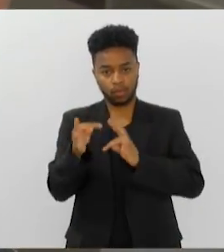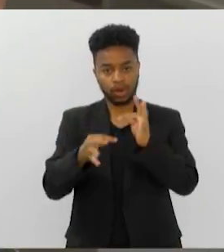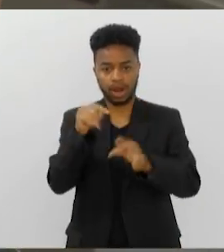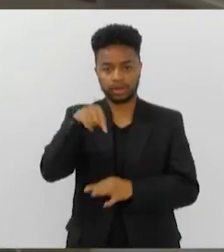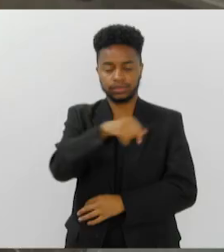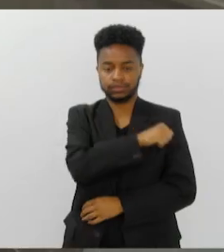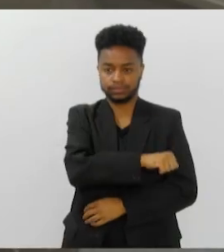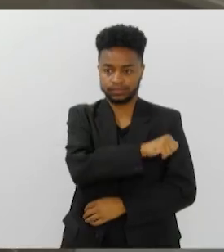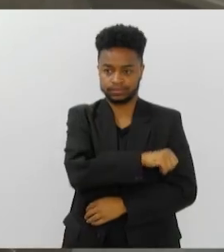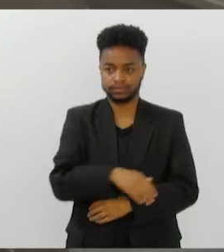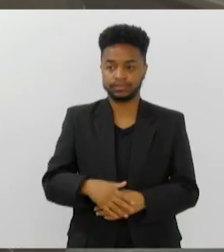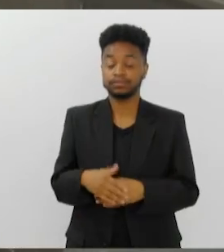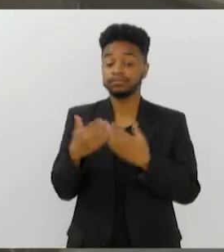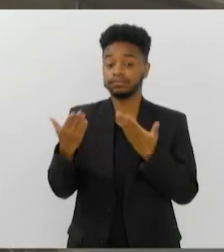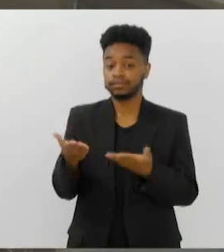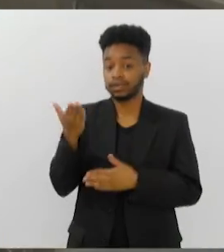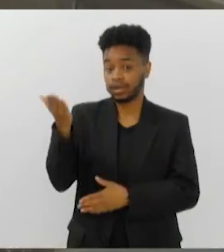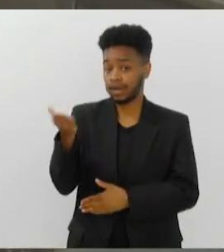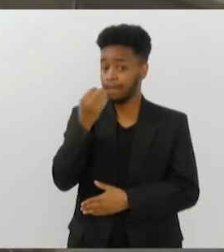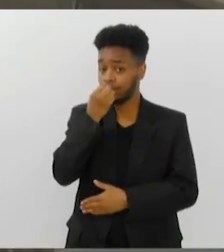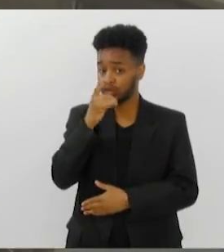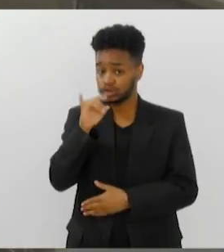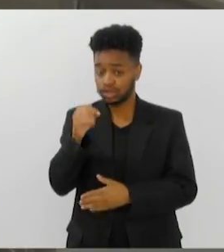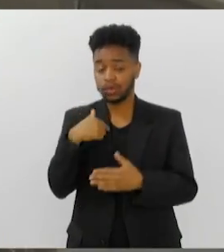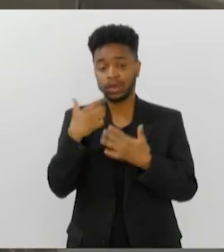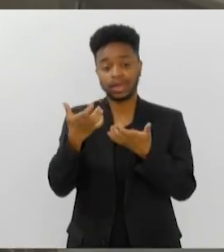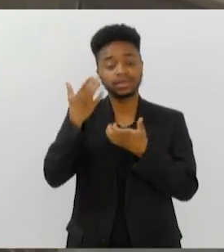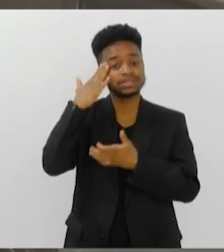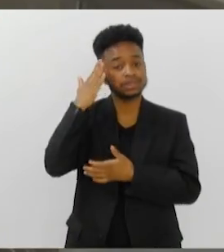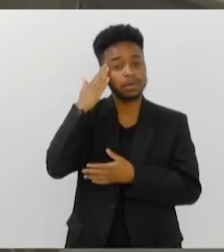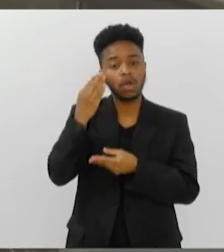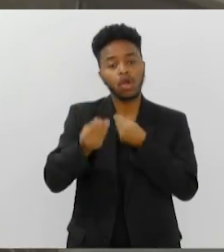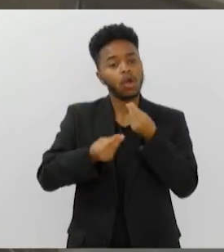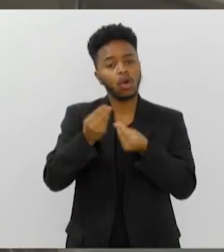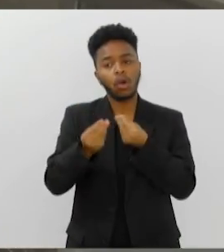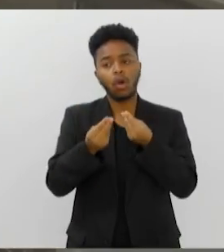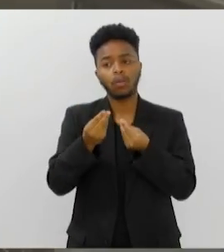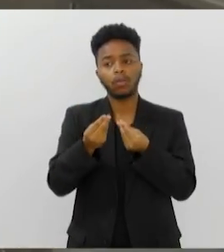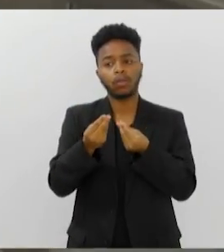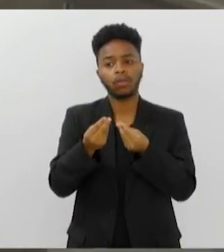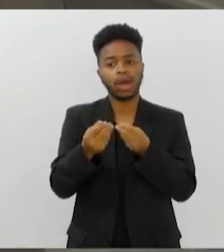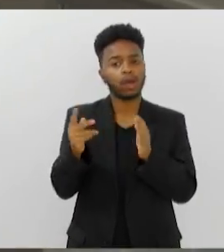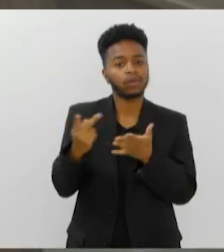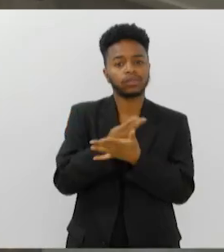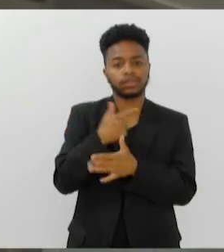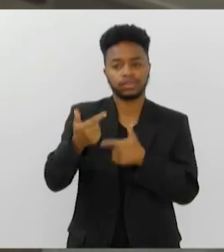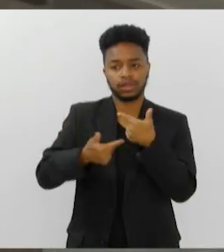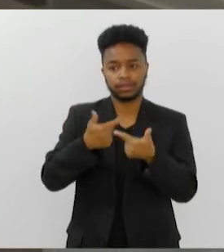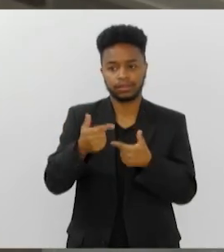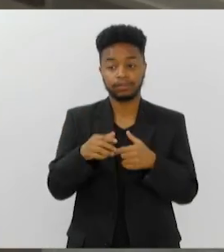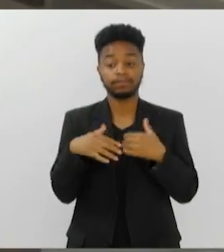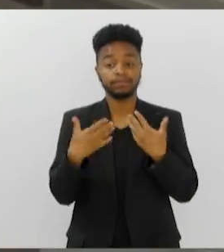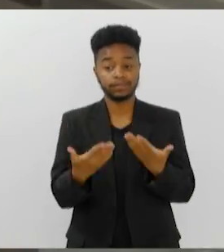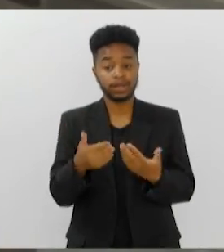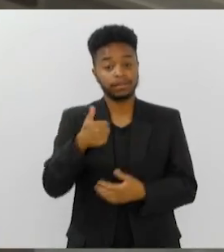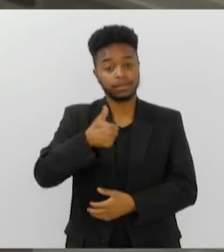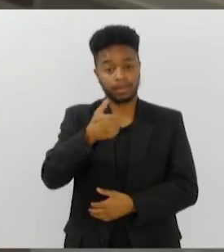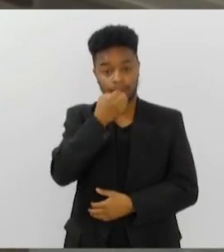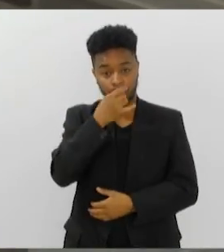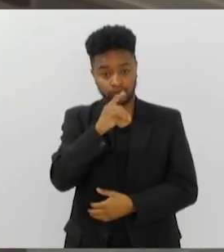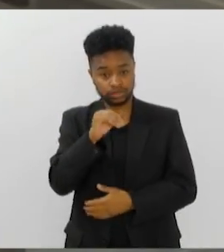Janeiro. Beatriz, bom dia e eu queria saber de você como é desenvolvido esse trabalho. Então, primeiro, bom dia a todos